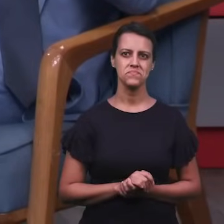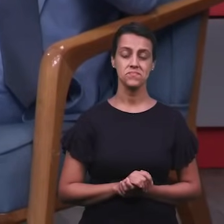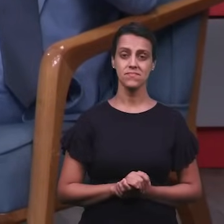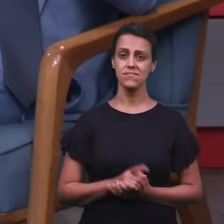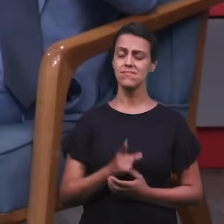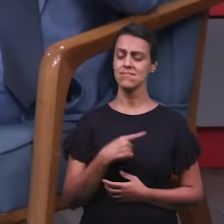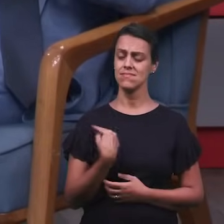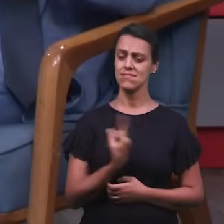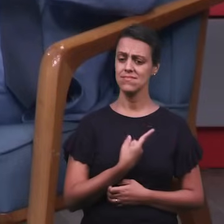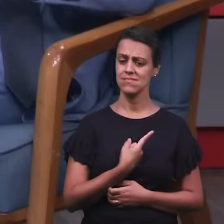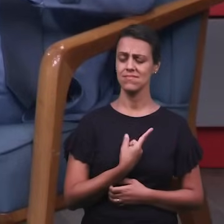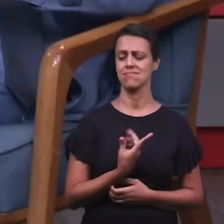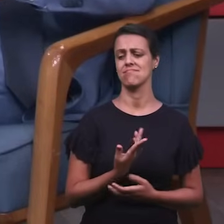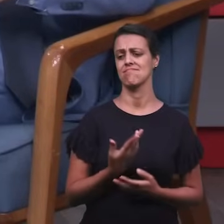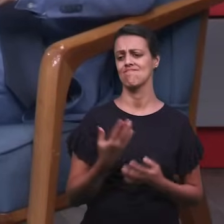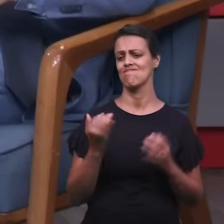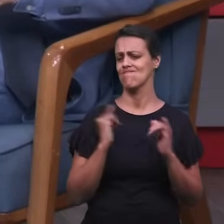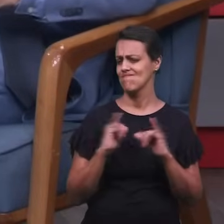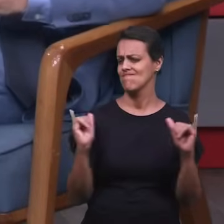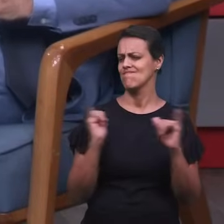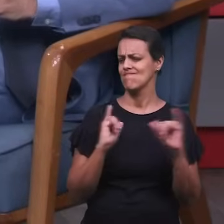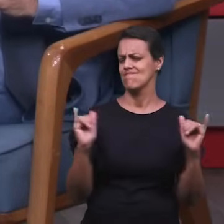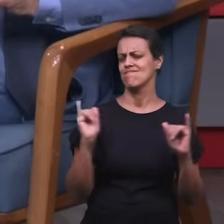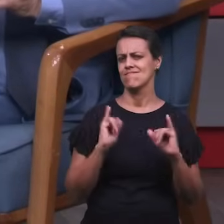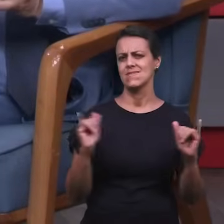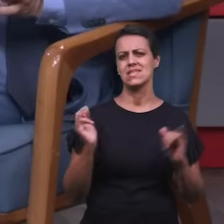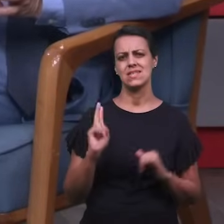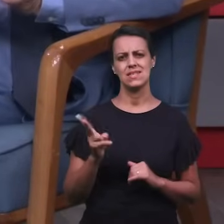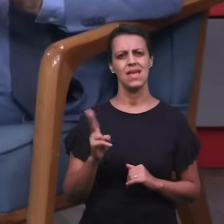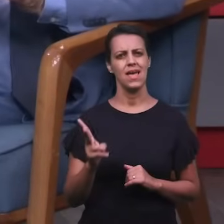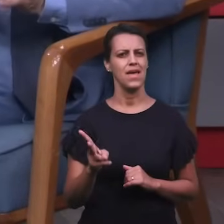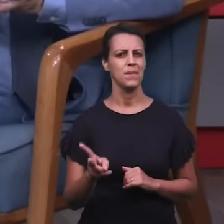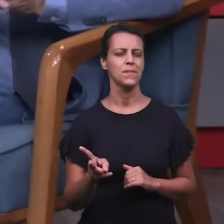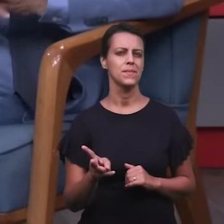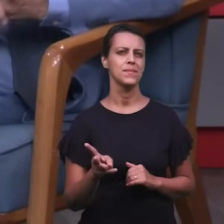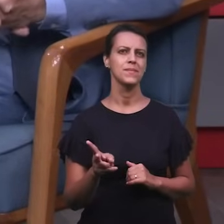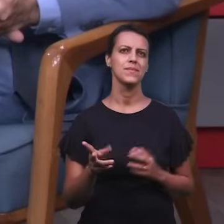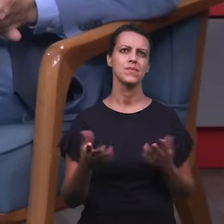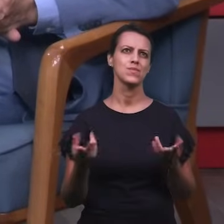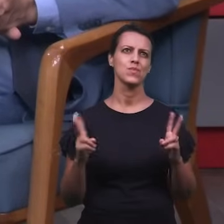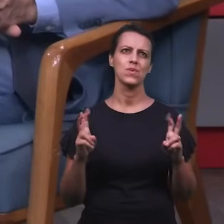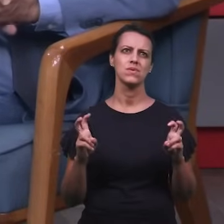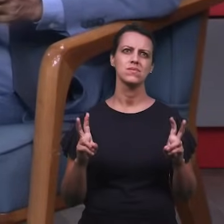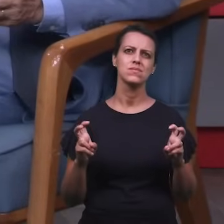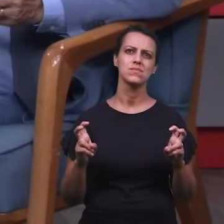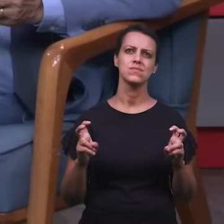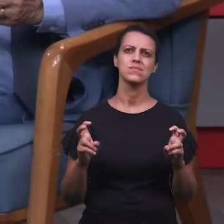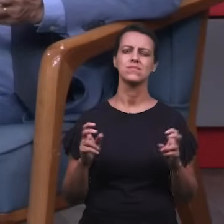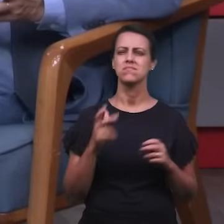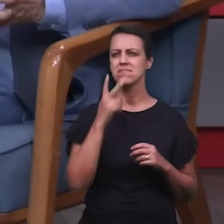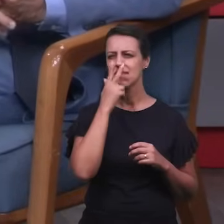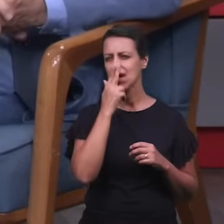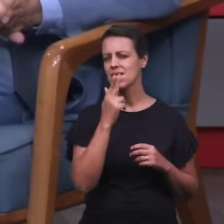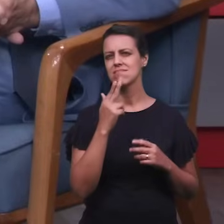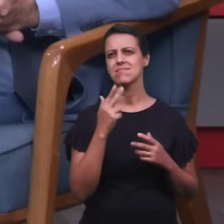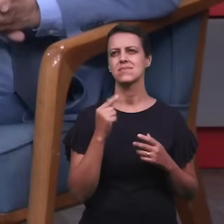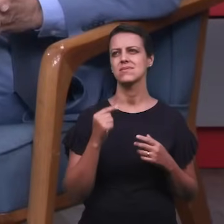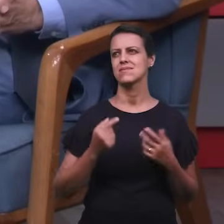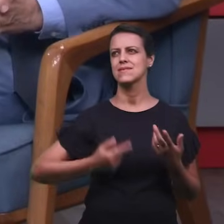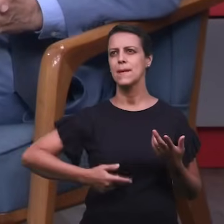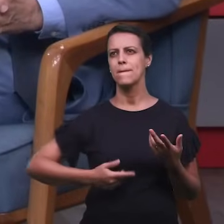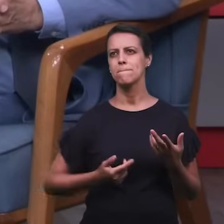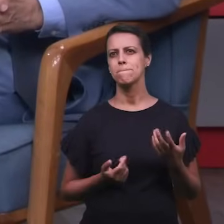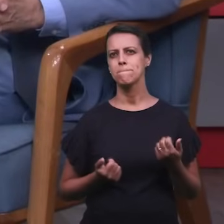Nós falamos muito hoje sobre um assunto que parece, nós temos falado isso muito no seminário,